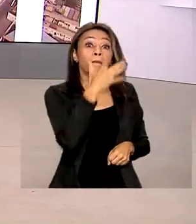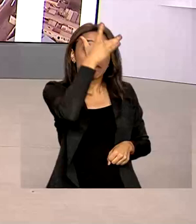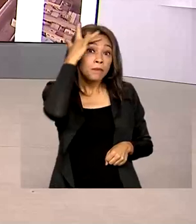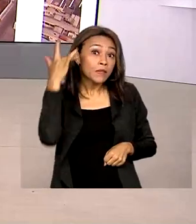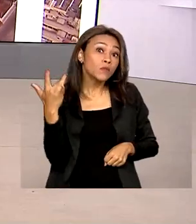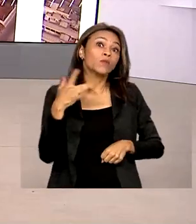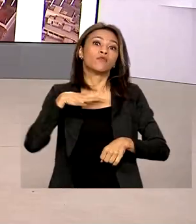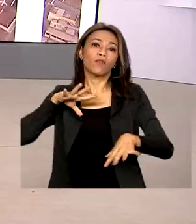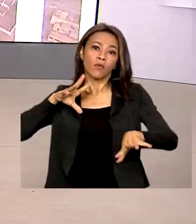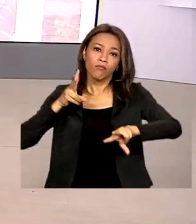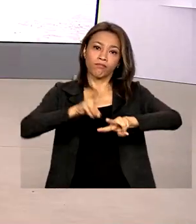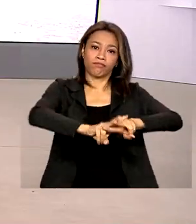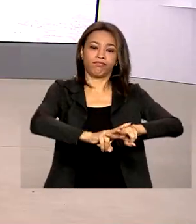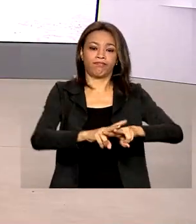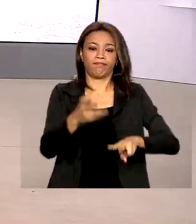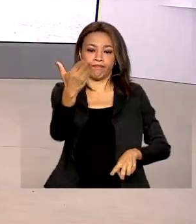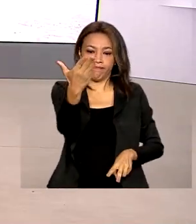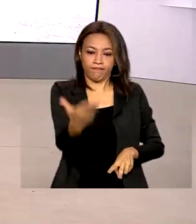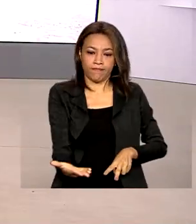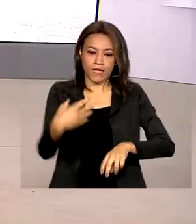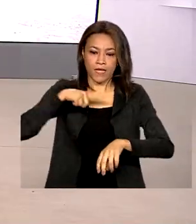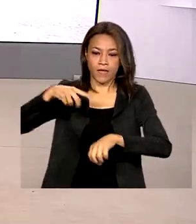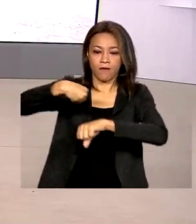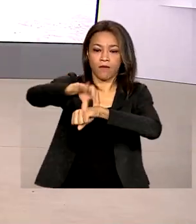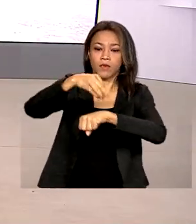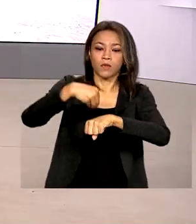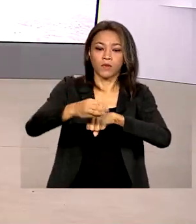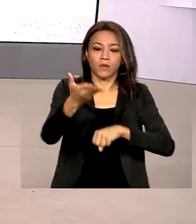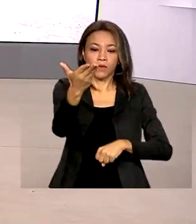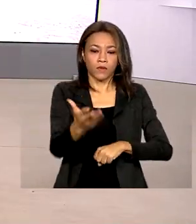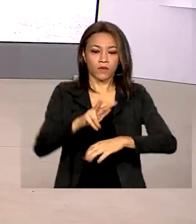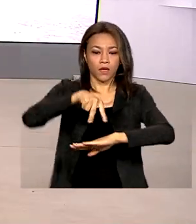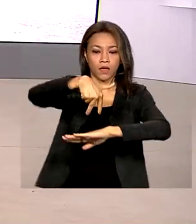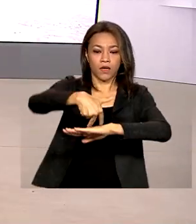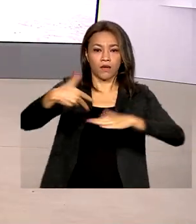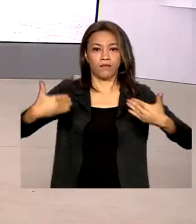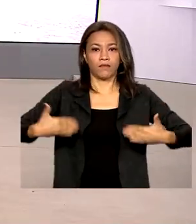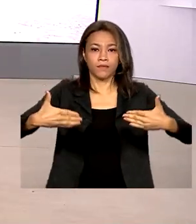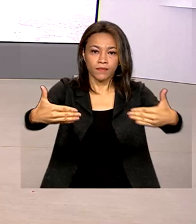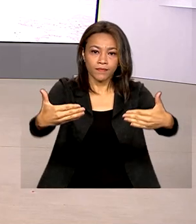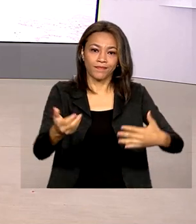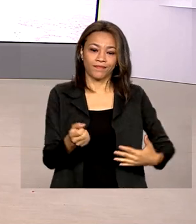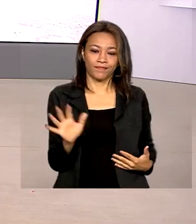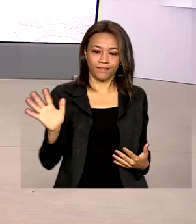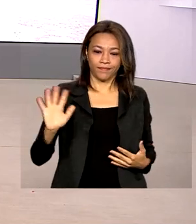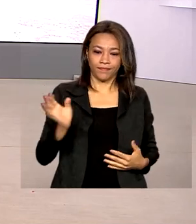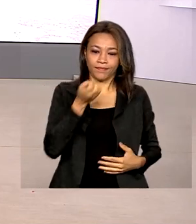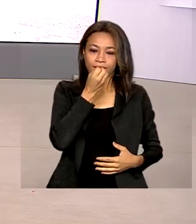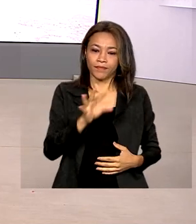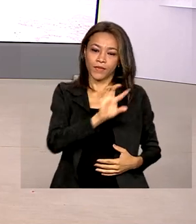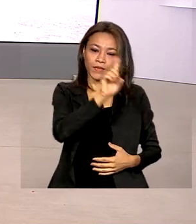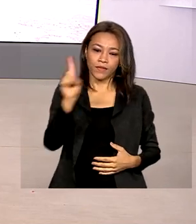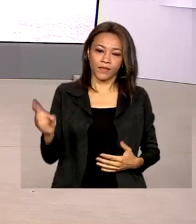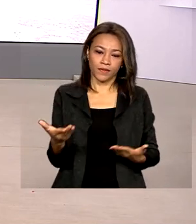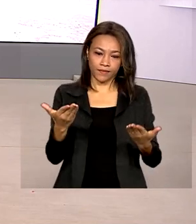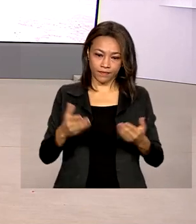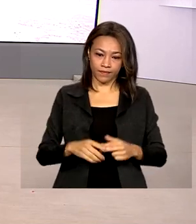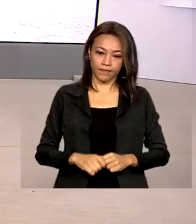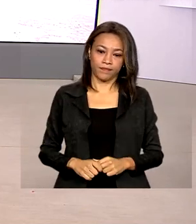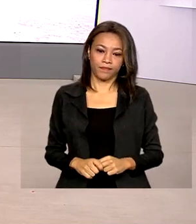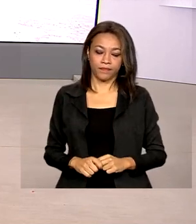lá na Esplanada dos Ministérios e tem as informações ao vivo para a gente é o repórter Glauco de Queiroz. Oi, Glauco, bom dia.